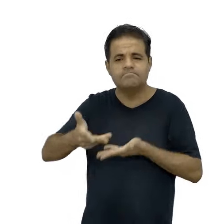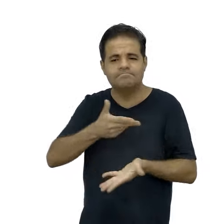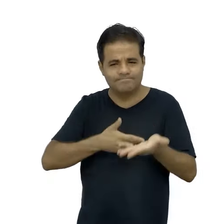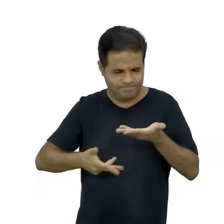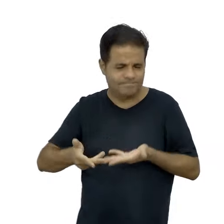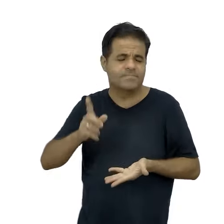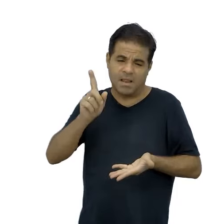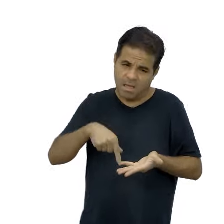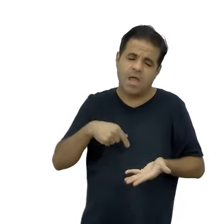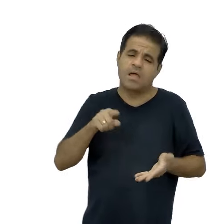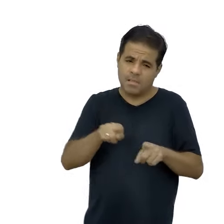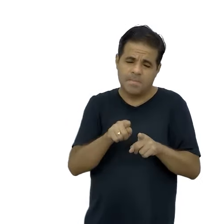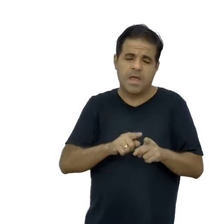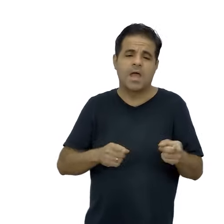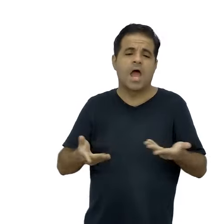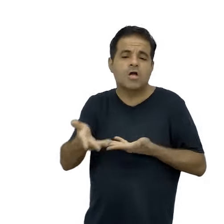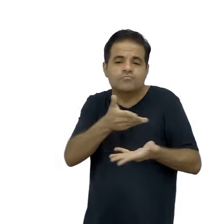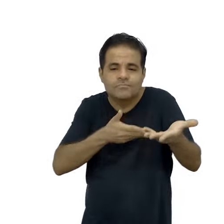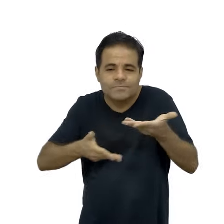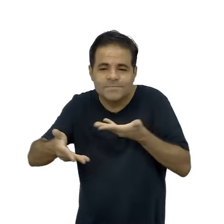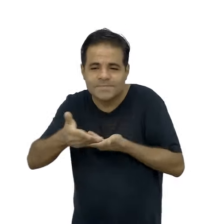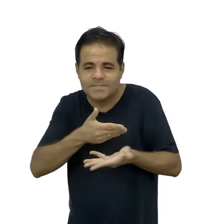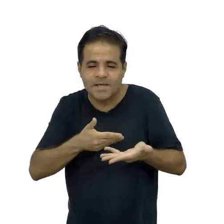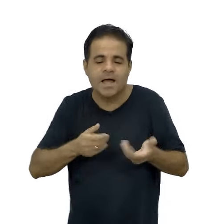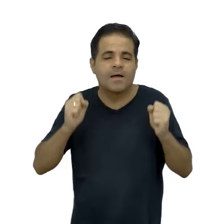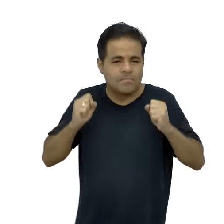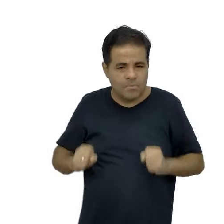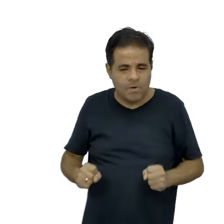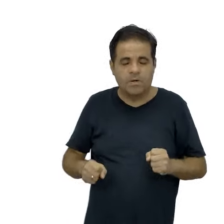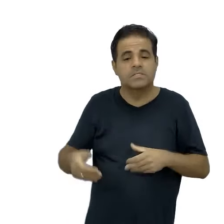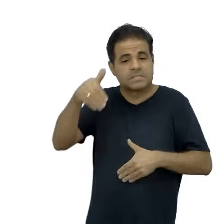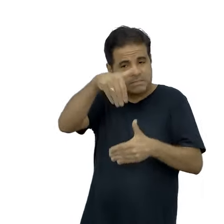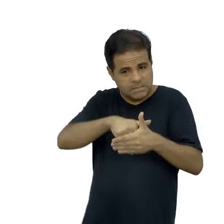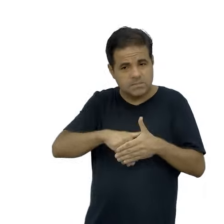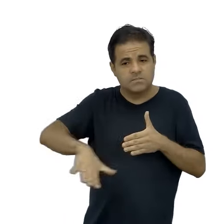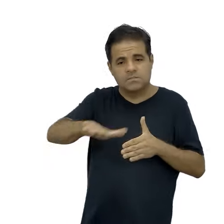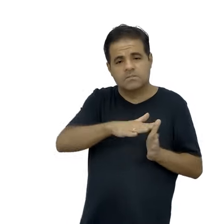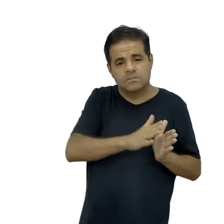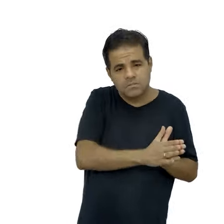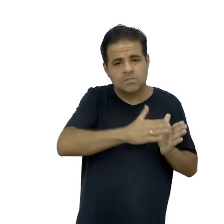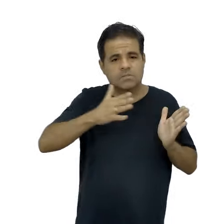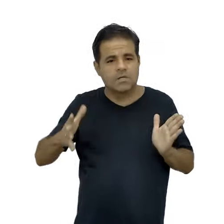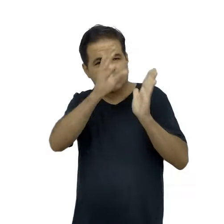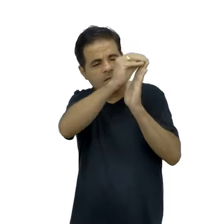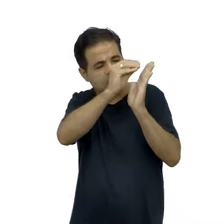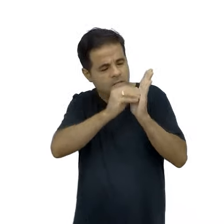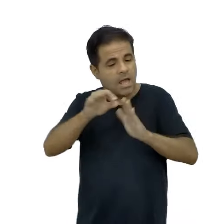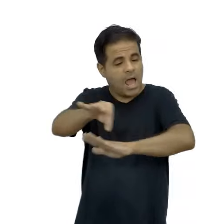Que também é associar, né? Podemos associar ele dentro desses pontos na